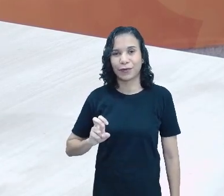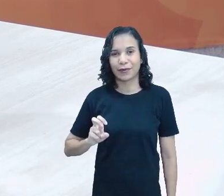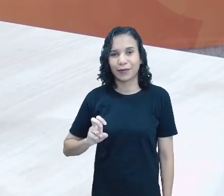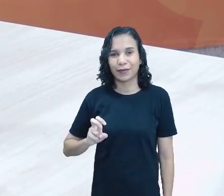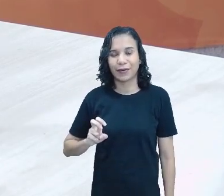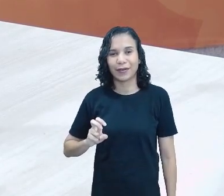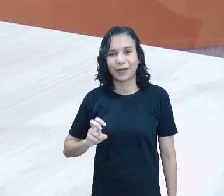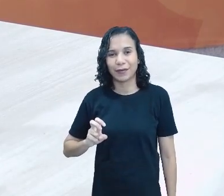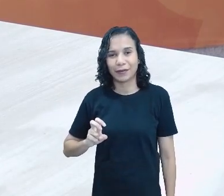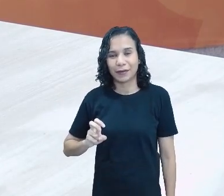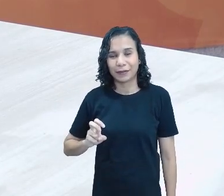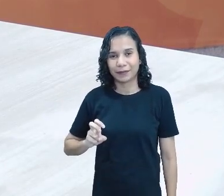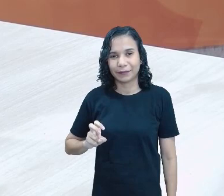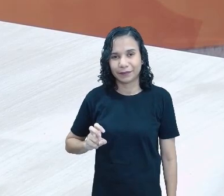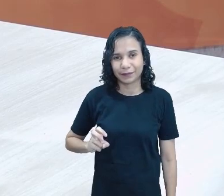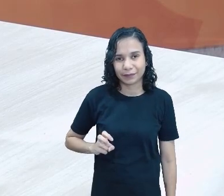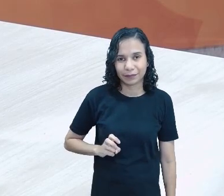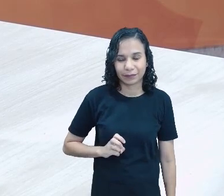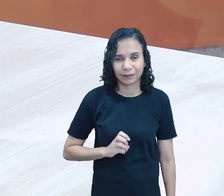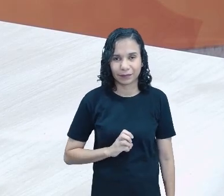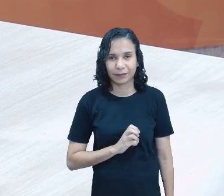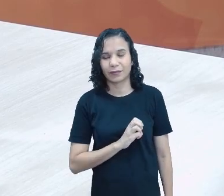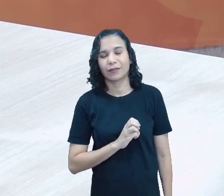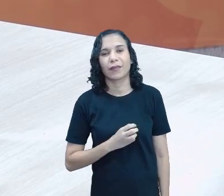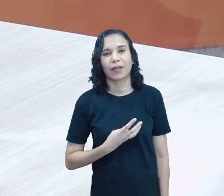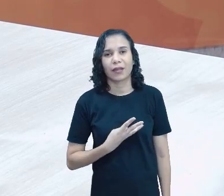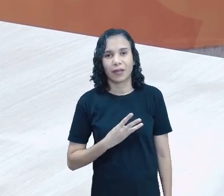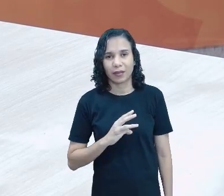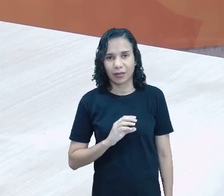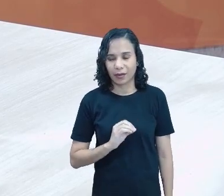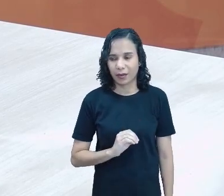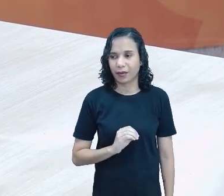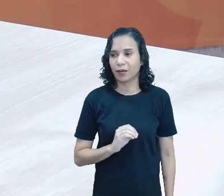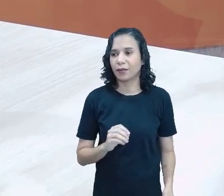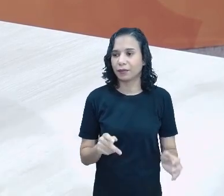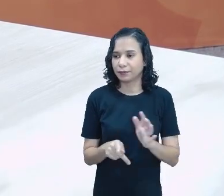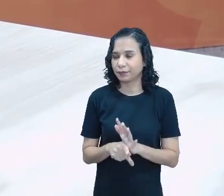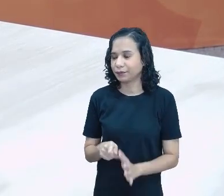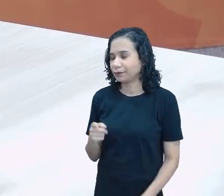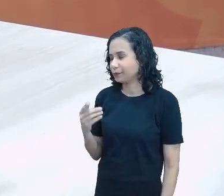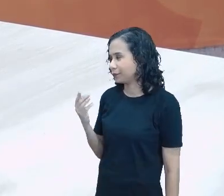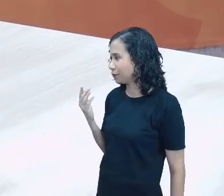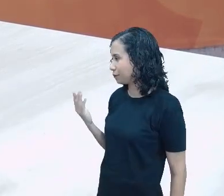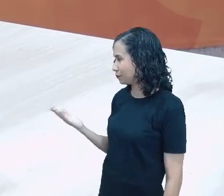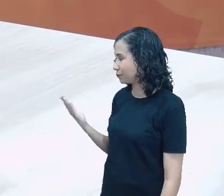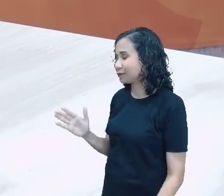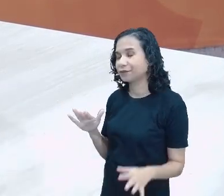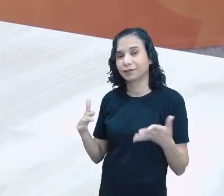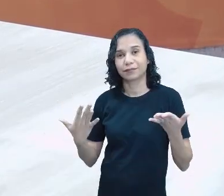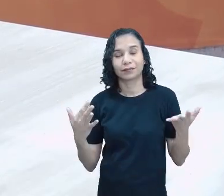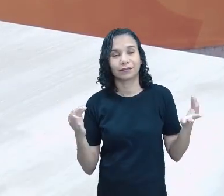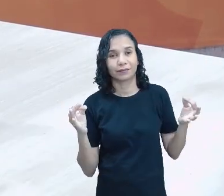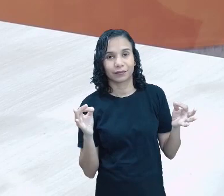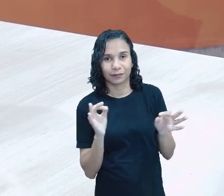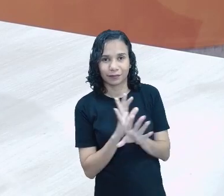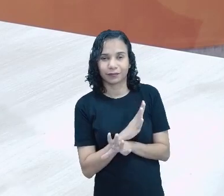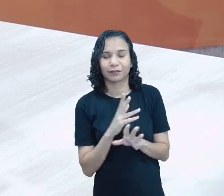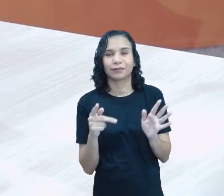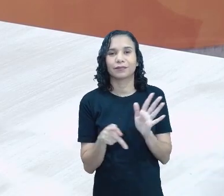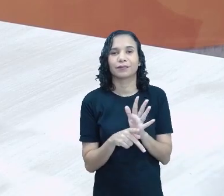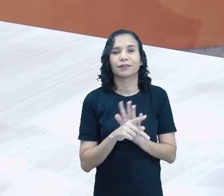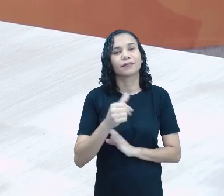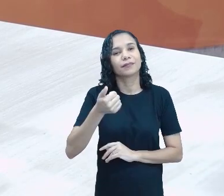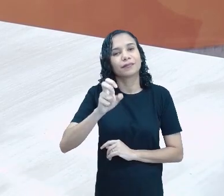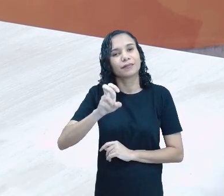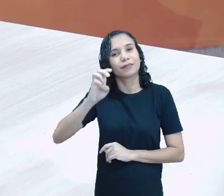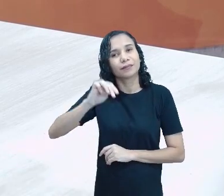25. Passou mais 5 minutos, parou no 30. Então, depois de